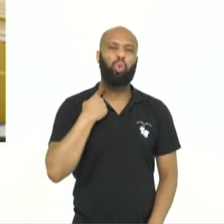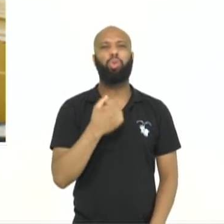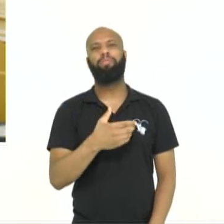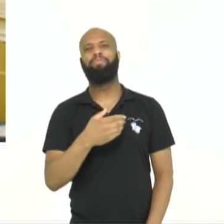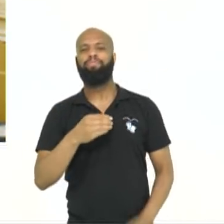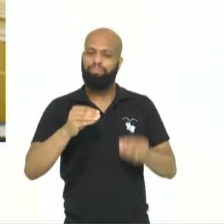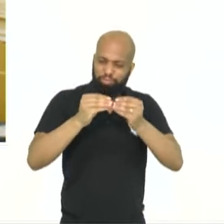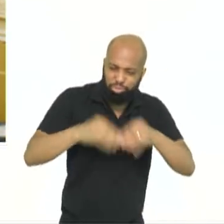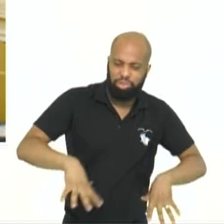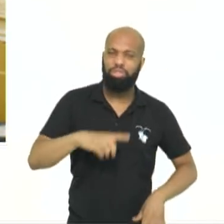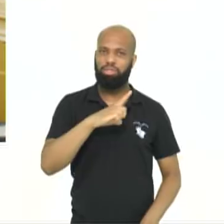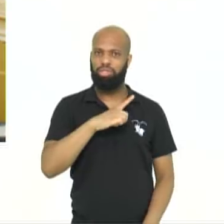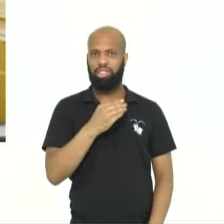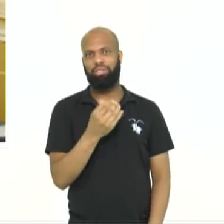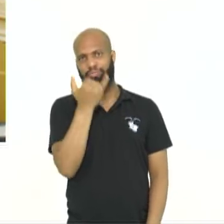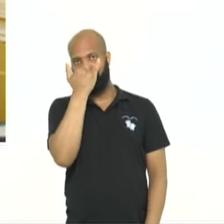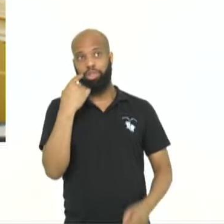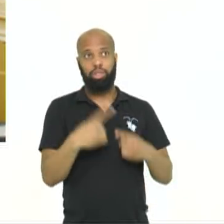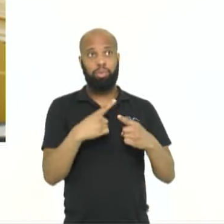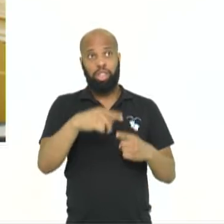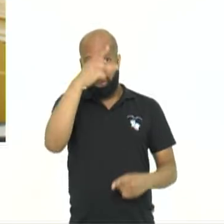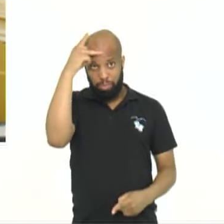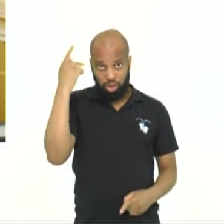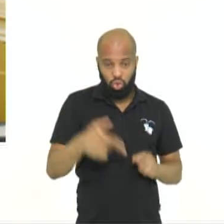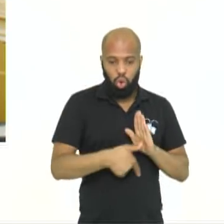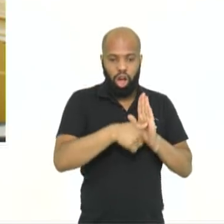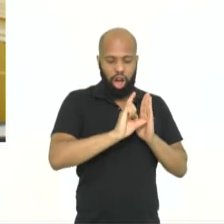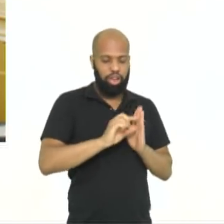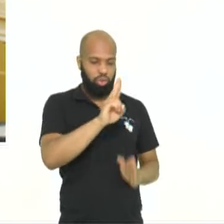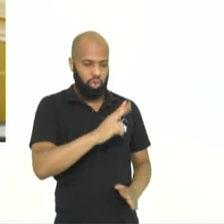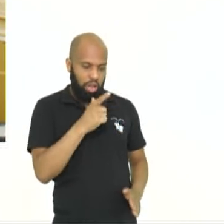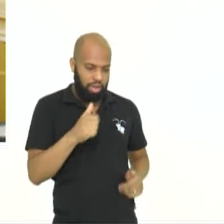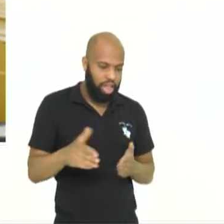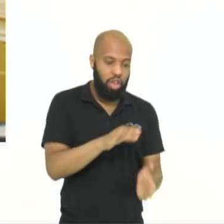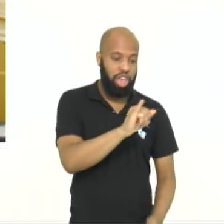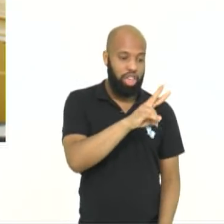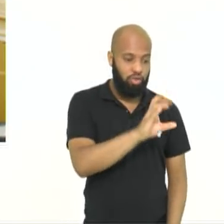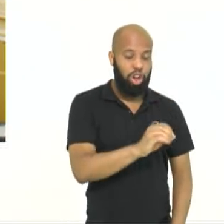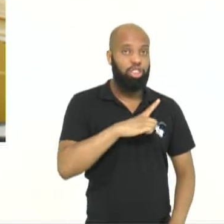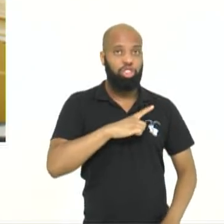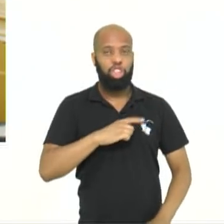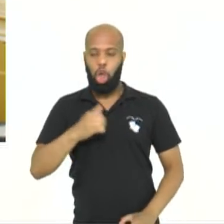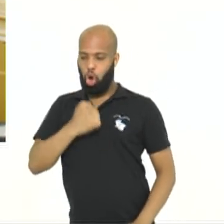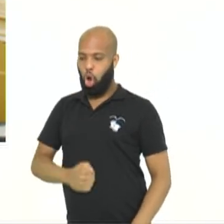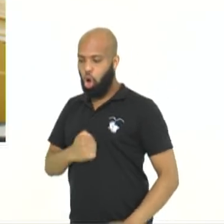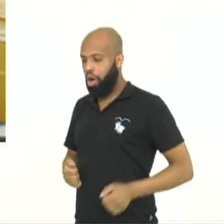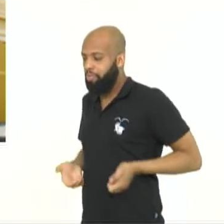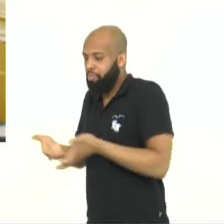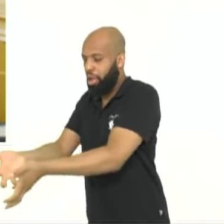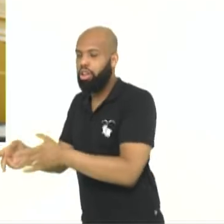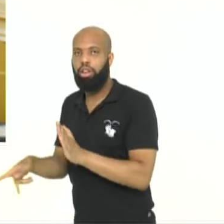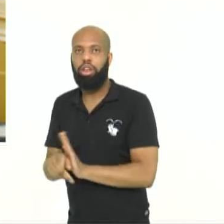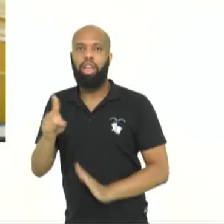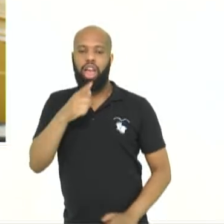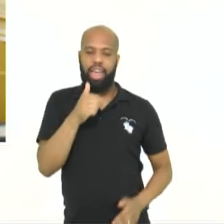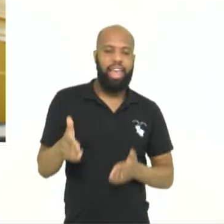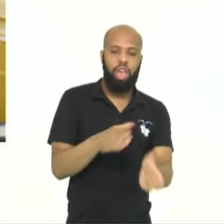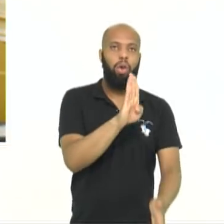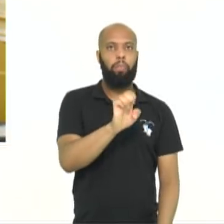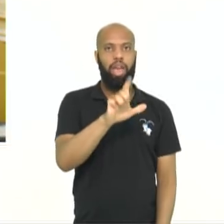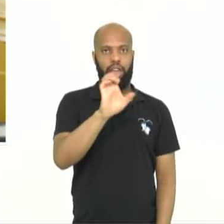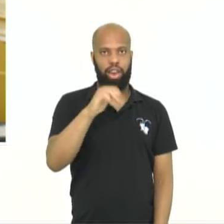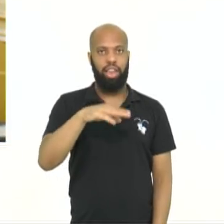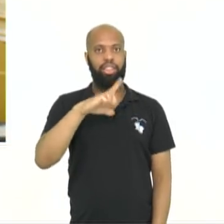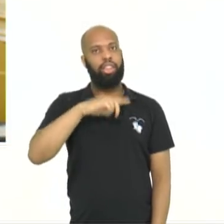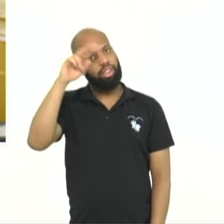poluída. As pessoas se serviam das águas do Rio Ivo e depositavam os seus dejetos e os excrementos no Rio Belém. Já